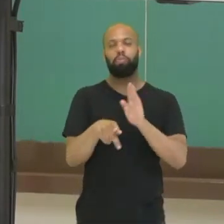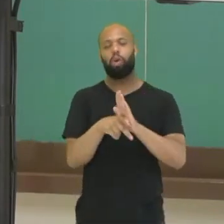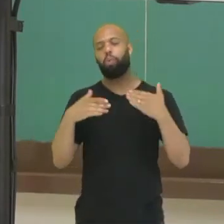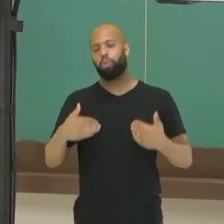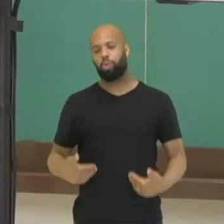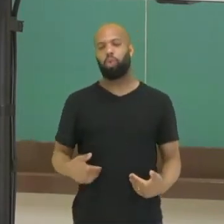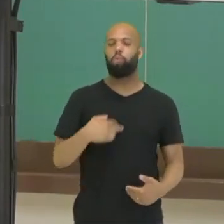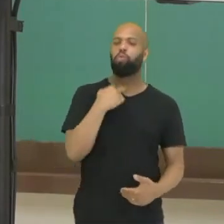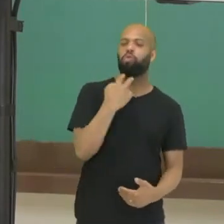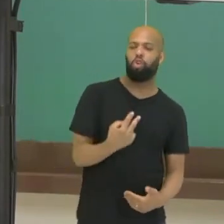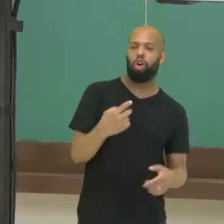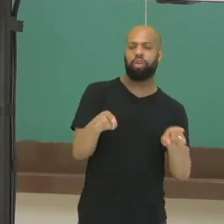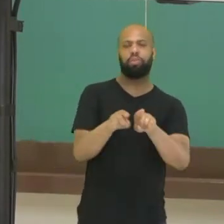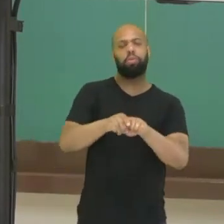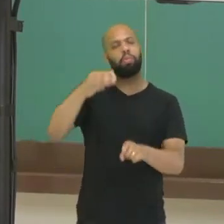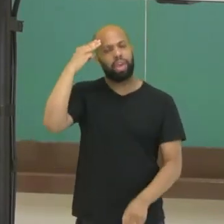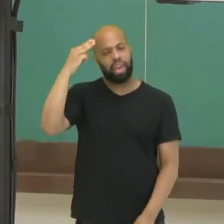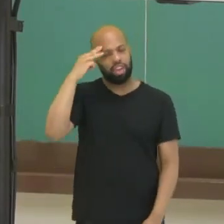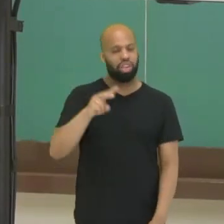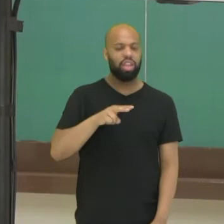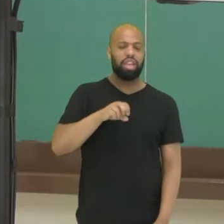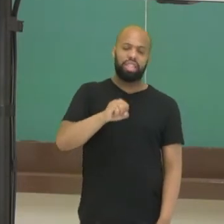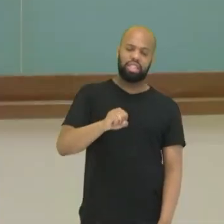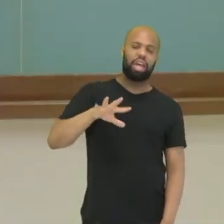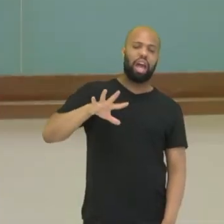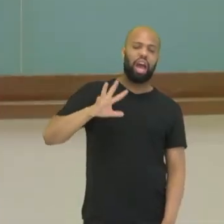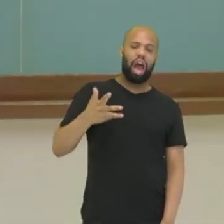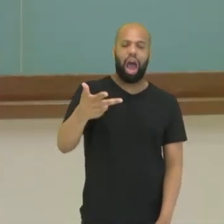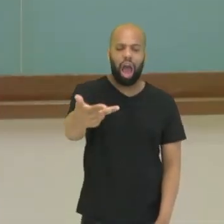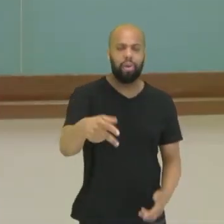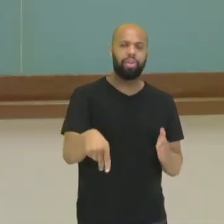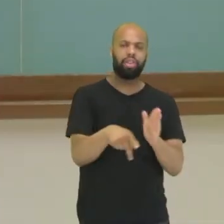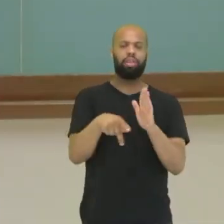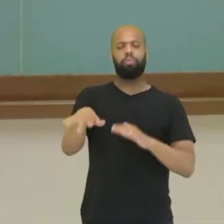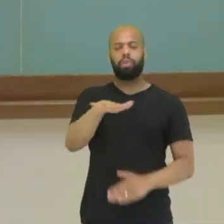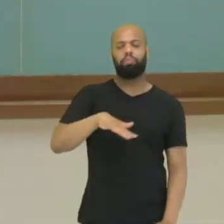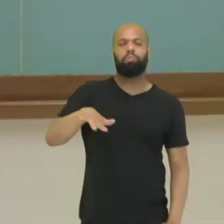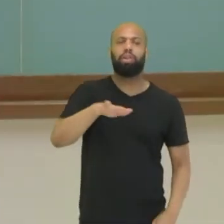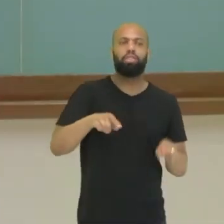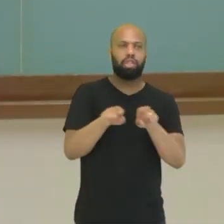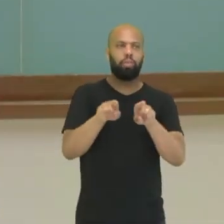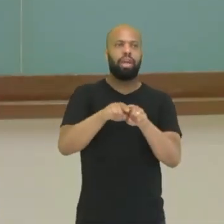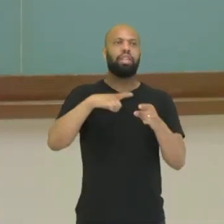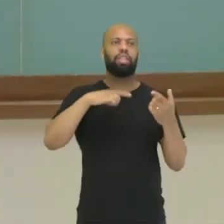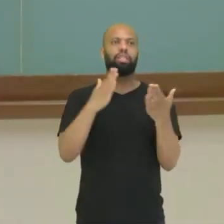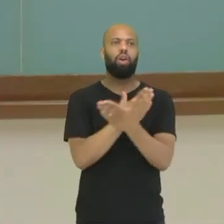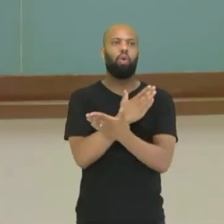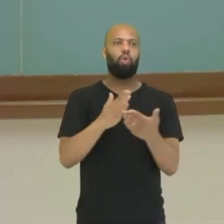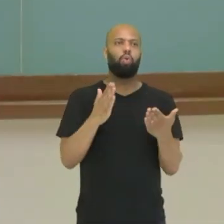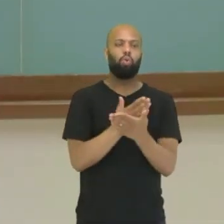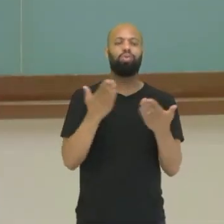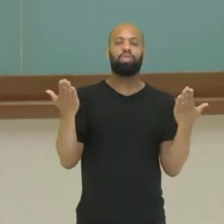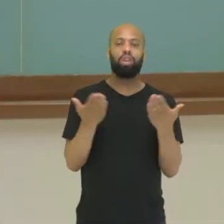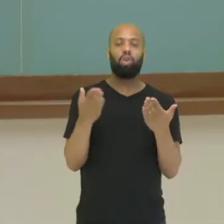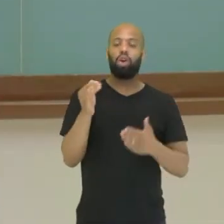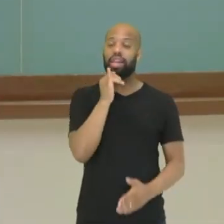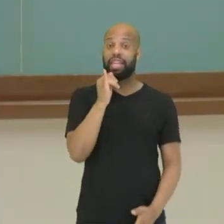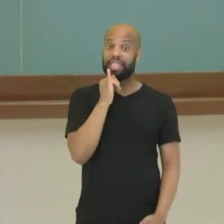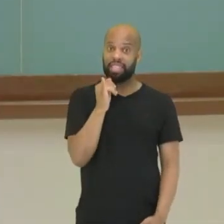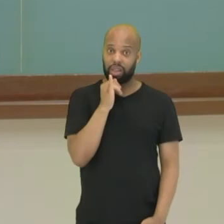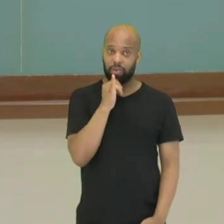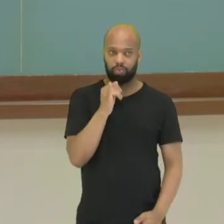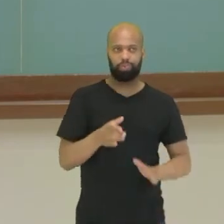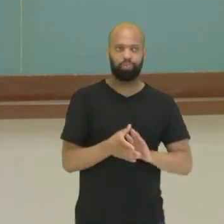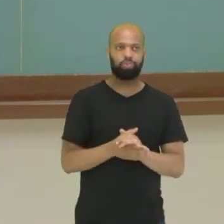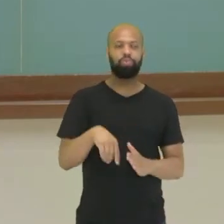a mente, a agilidade, trabalha com o espaço, né? Então, a professora trouxe alguns exemplos de jogos teatrais, tá